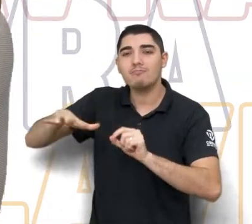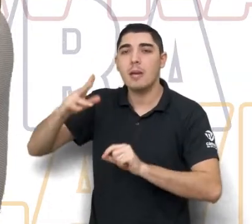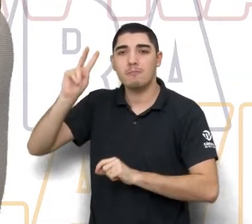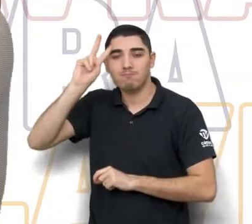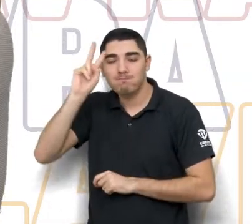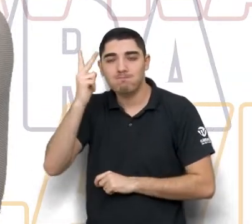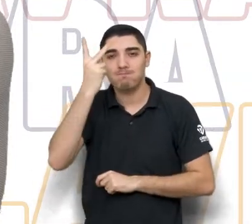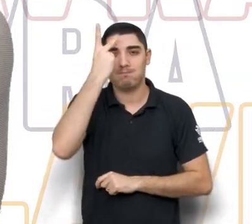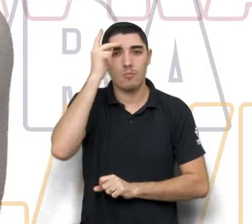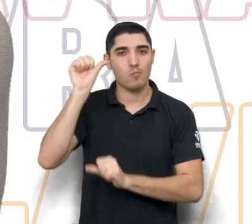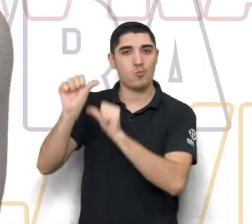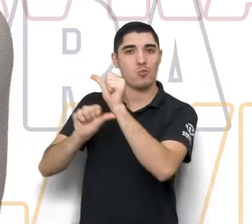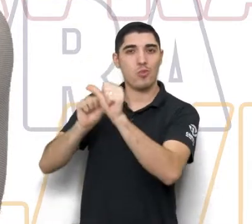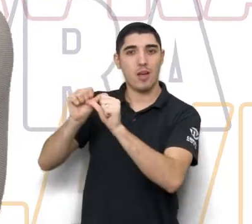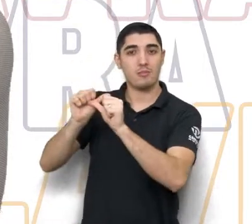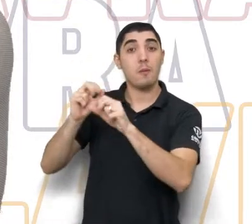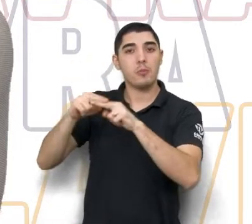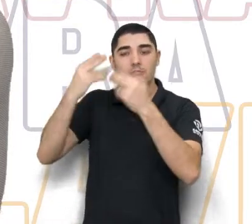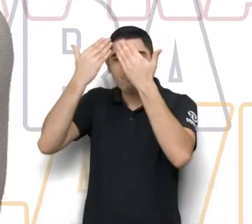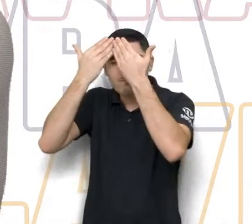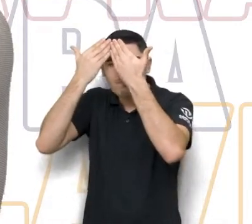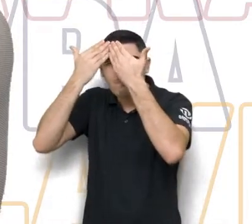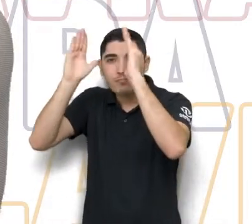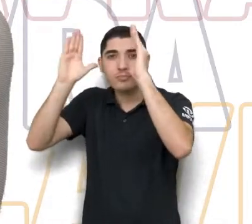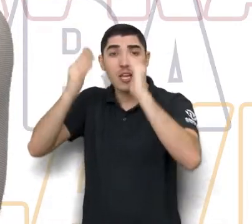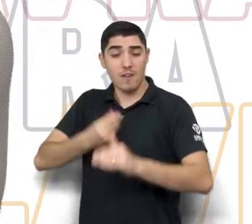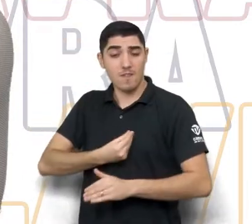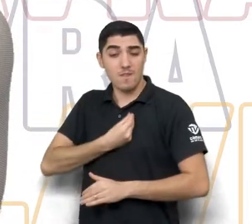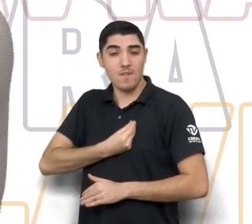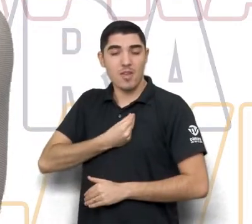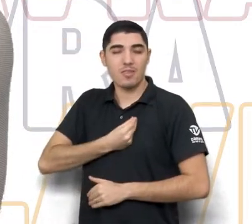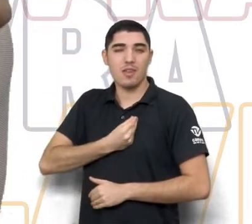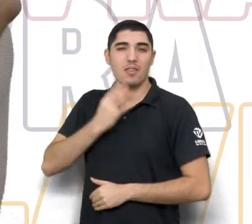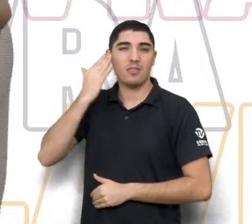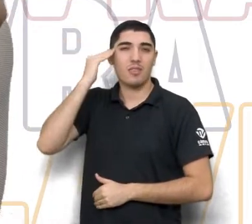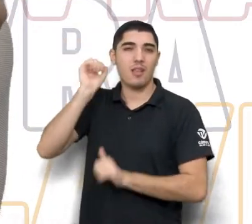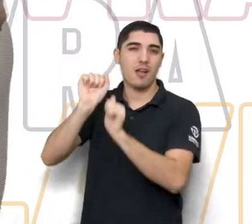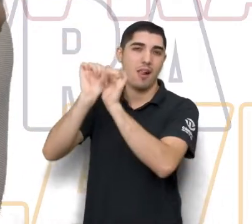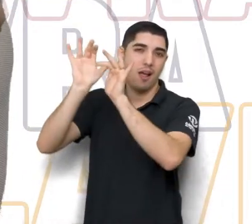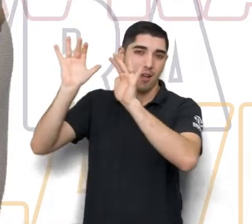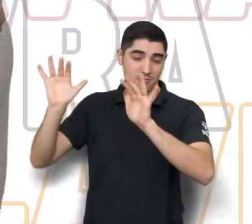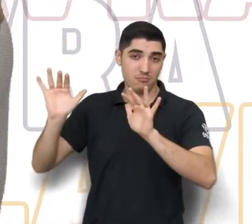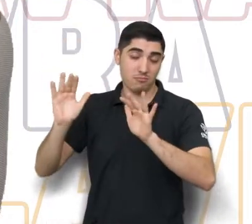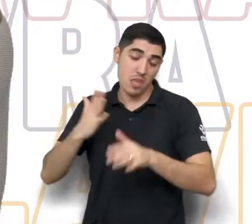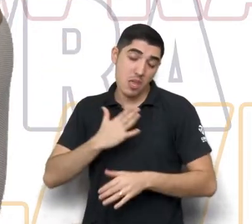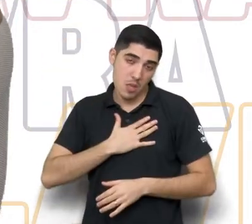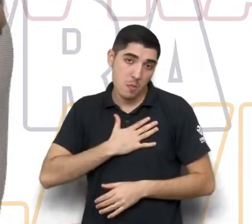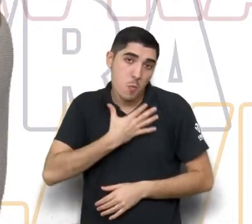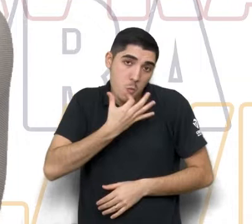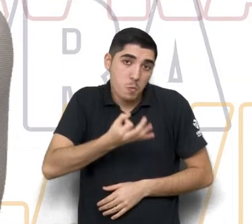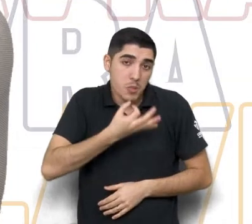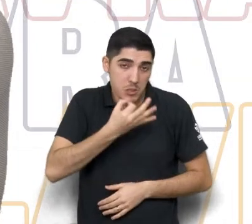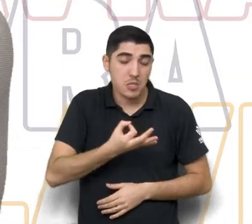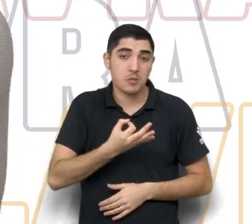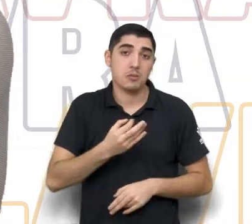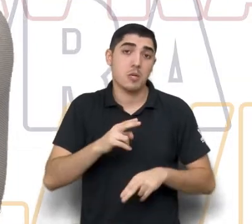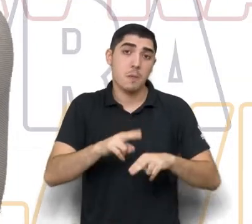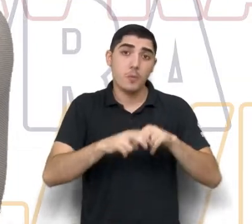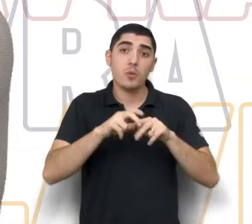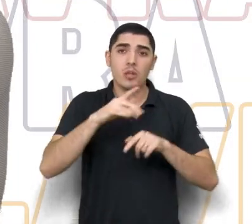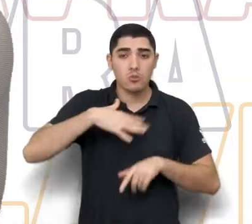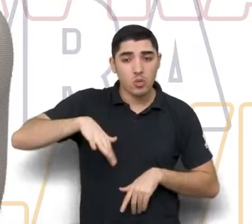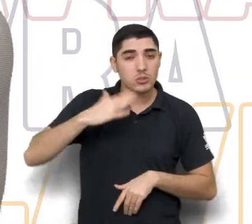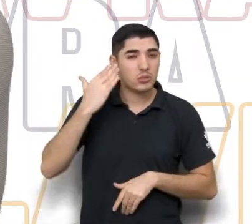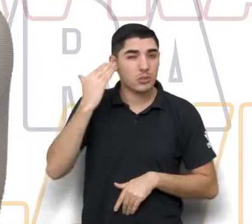horizontes, para tornar a vida mais lúcida. Me compreende? Então eu vejo muito por esse lado. Daí a imprescindibilidade